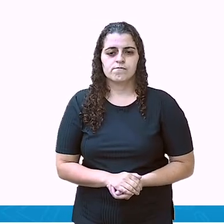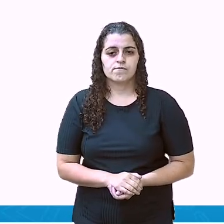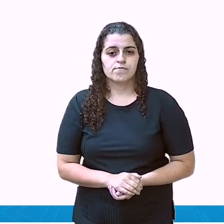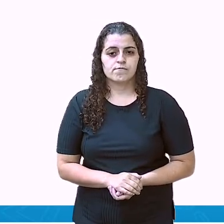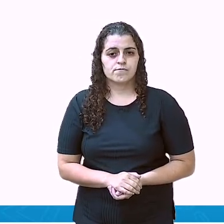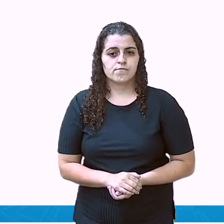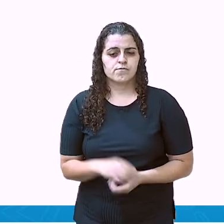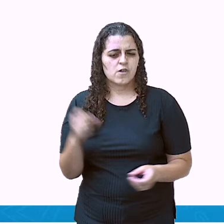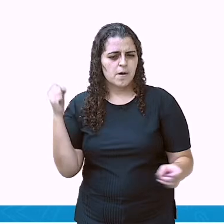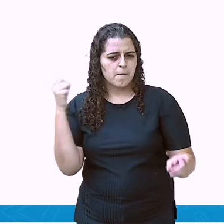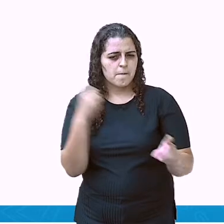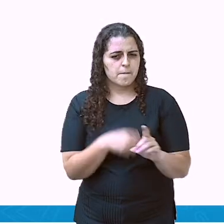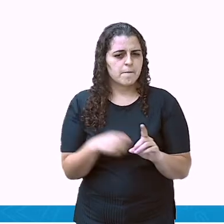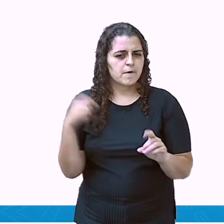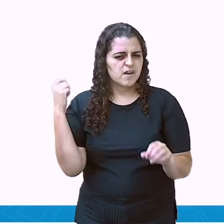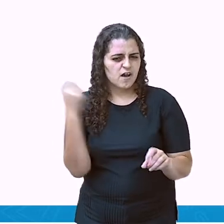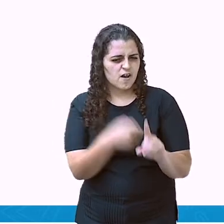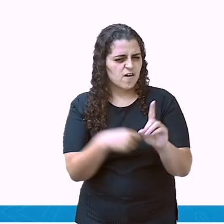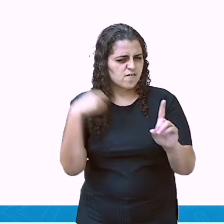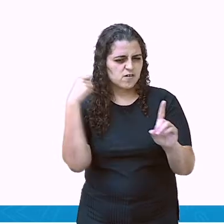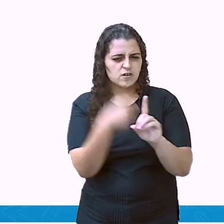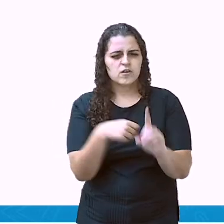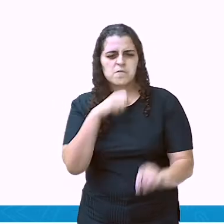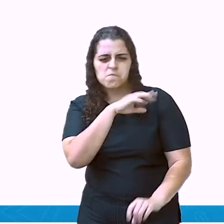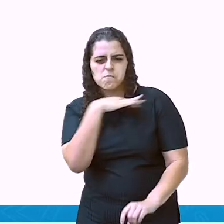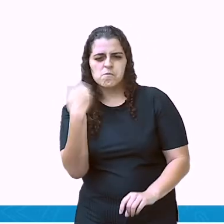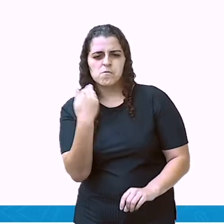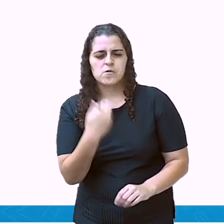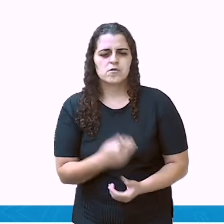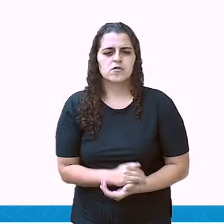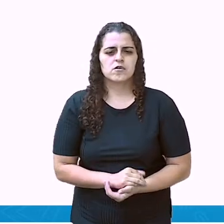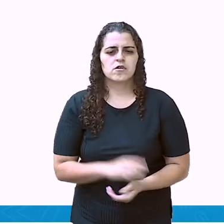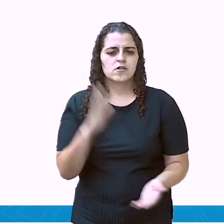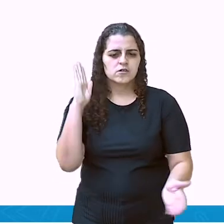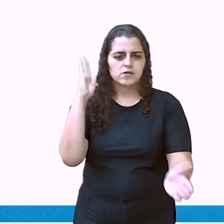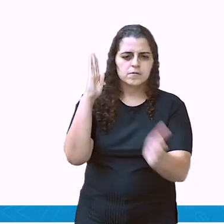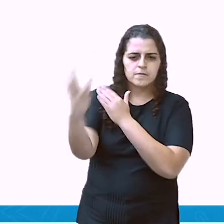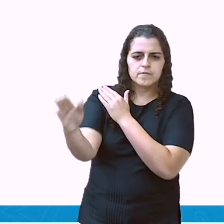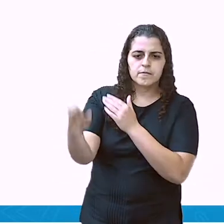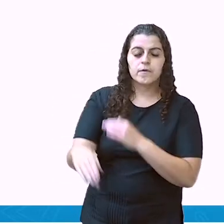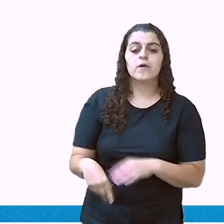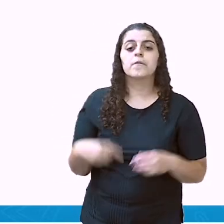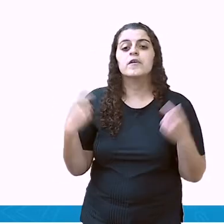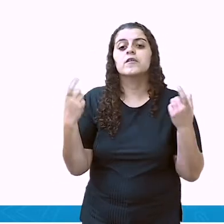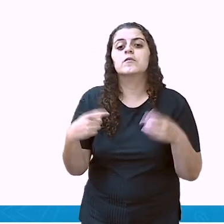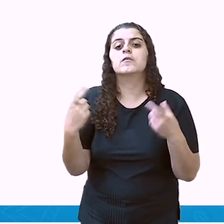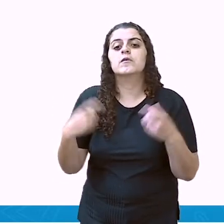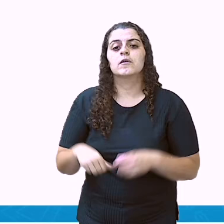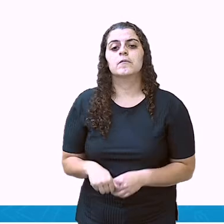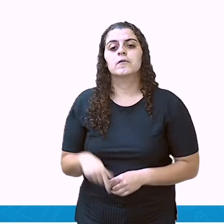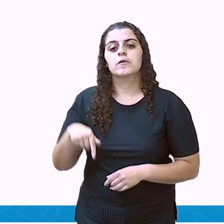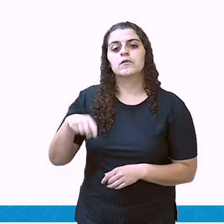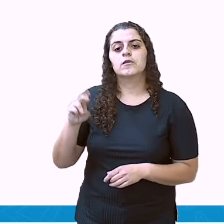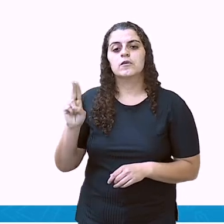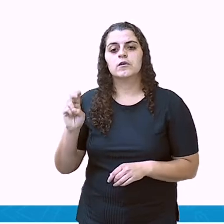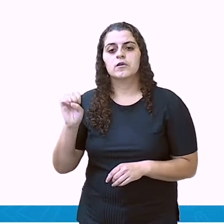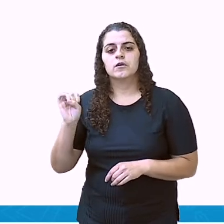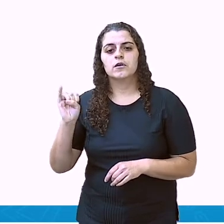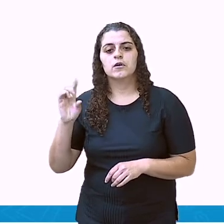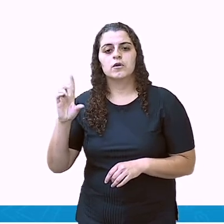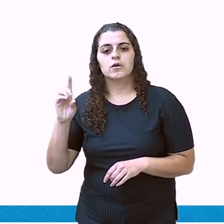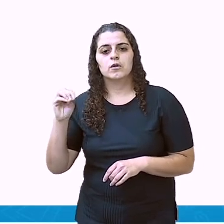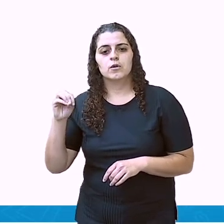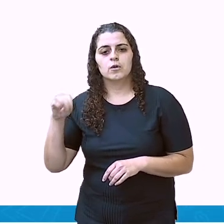Muitas vezes eles apanhavam até morrer. Então, eles fugiam. E para onde que eles fugiam? Tinha um